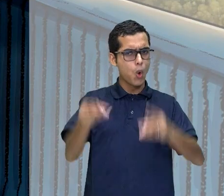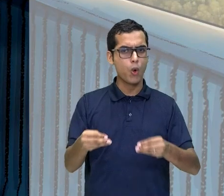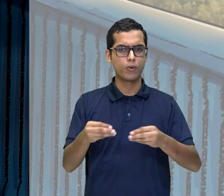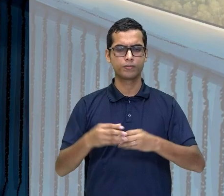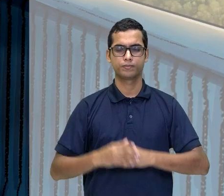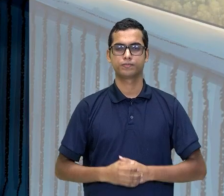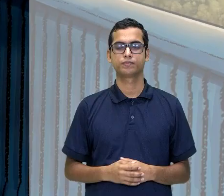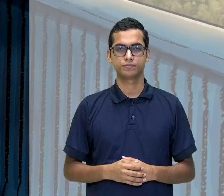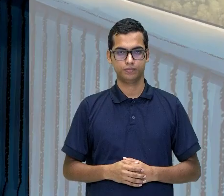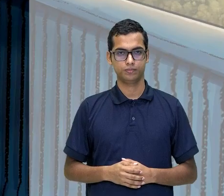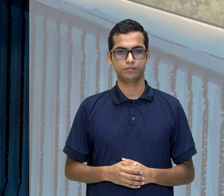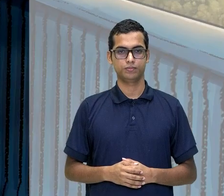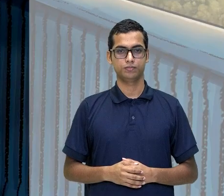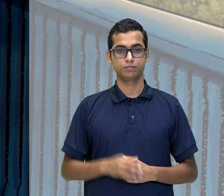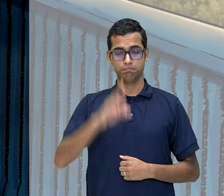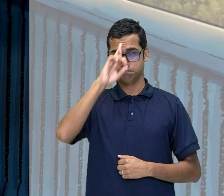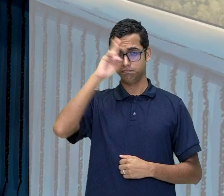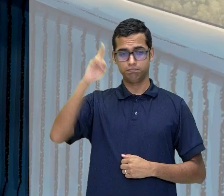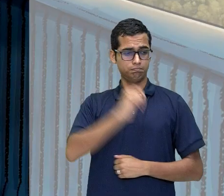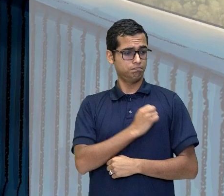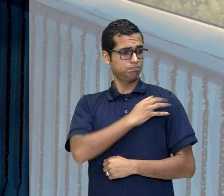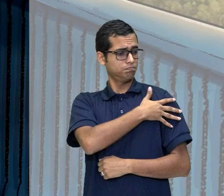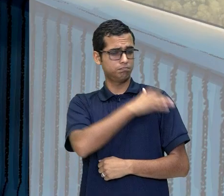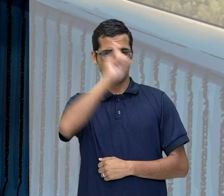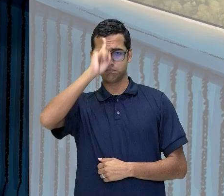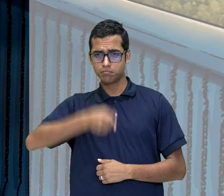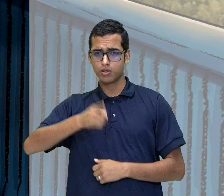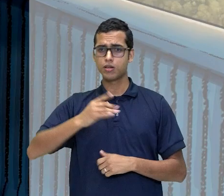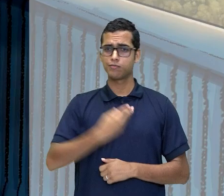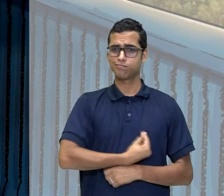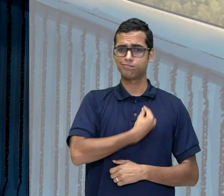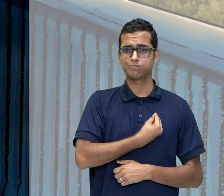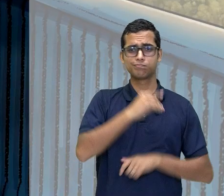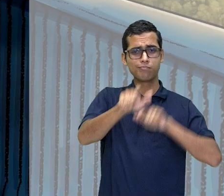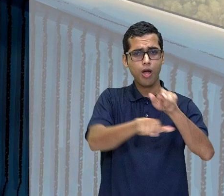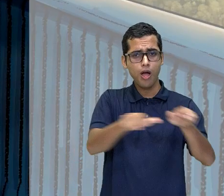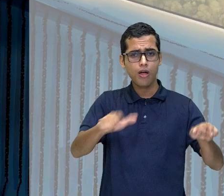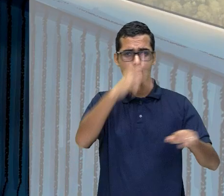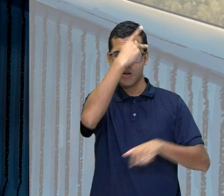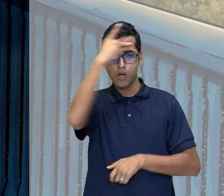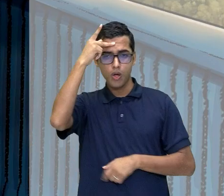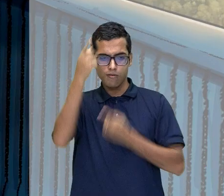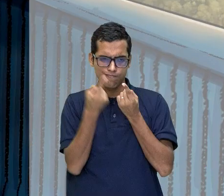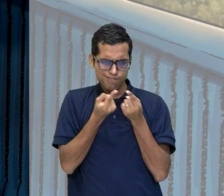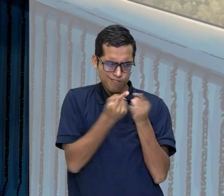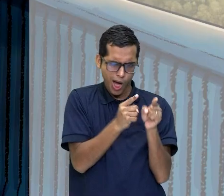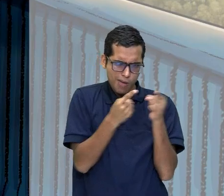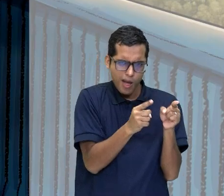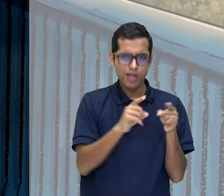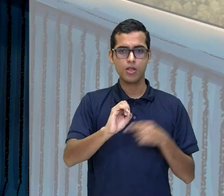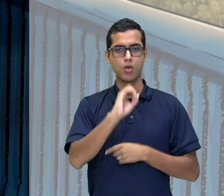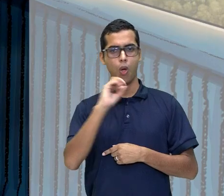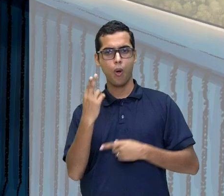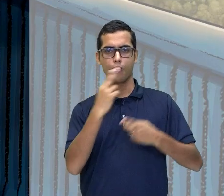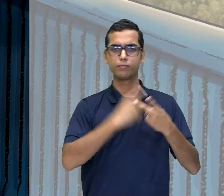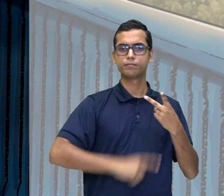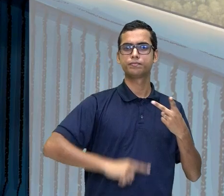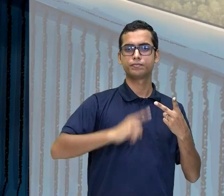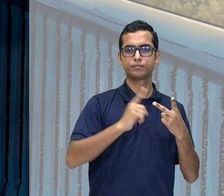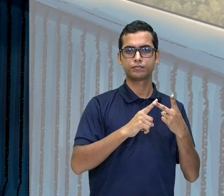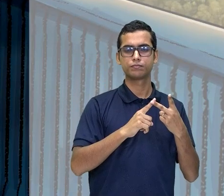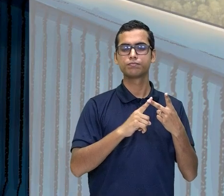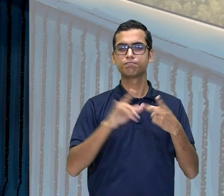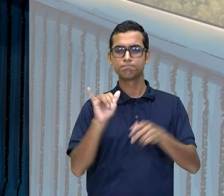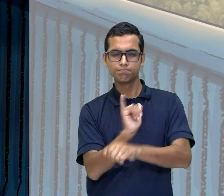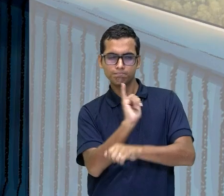vocês devem imaginar, mandava e desmandava na vida pública por meio de ameaças ou de outros subterfúgios que faziam com